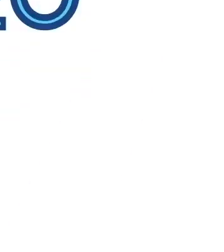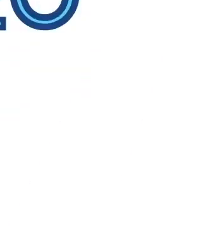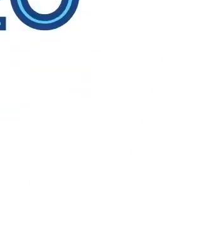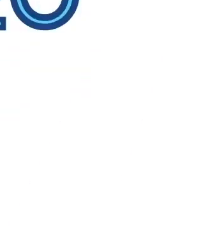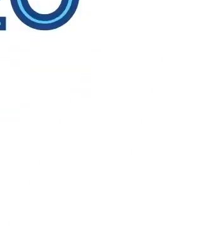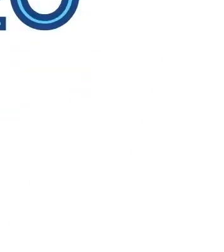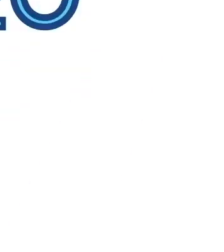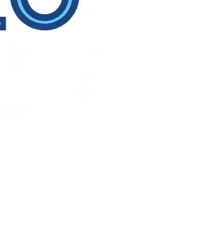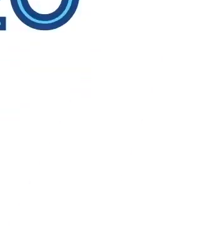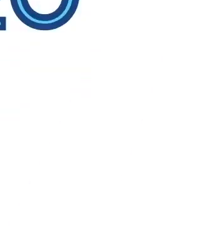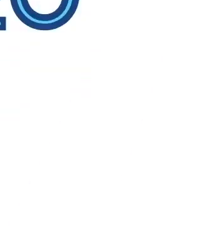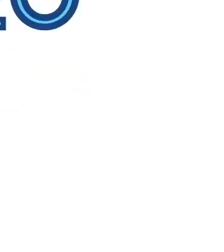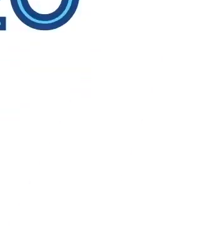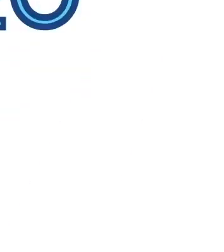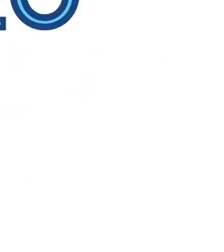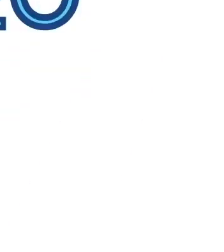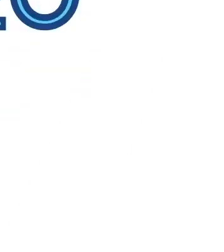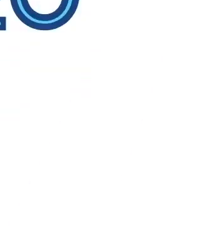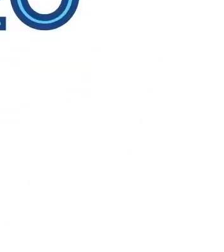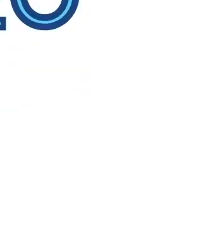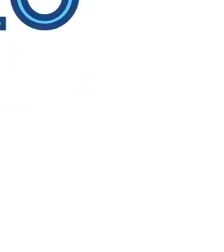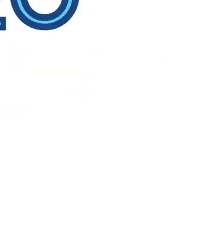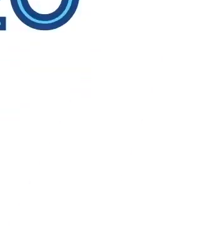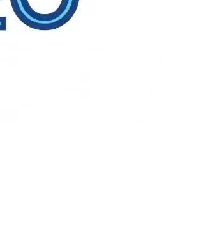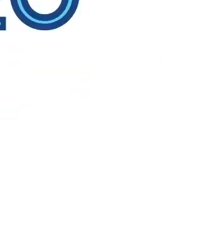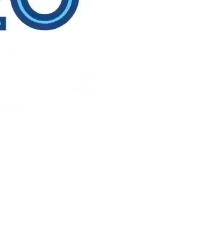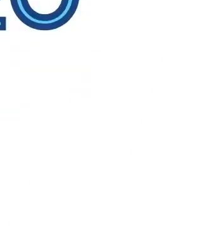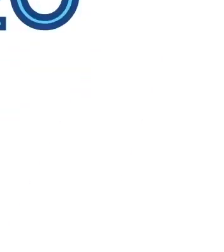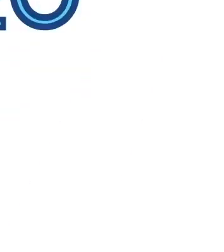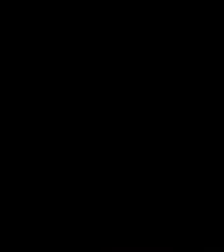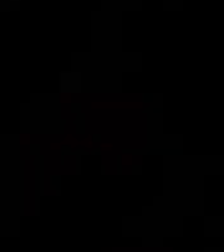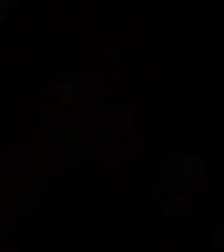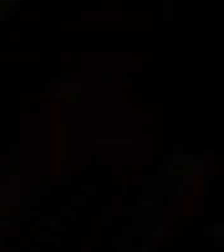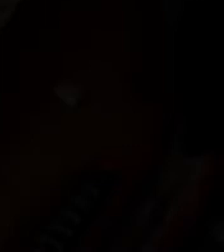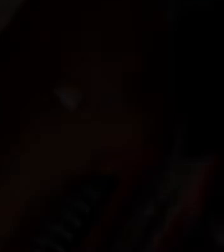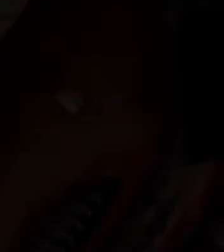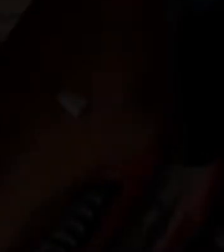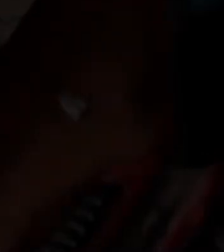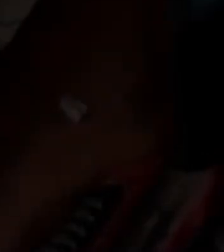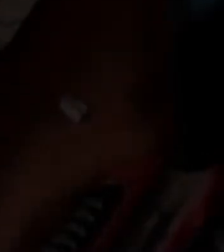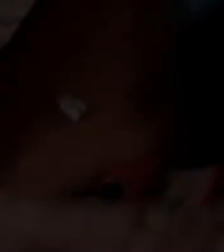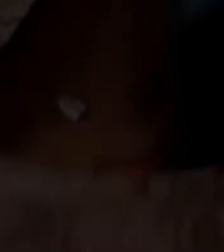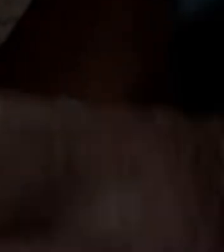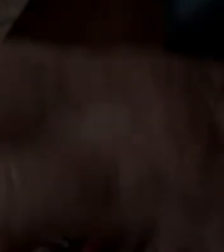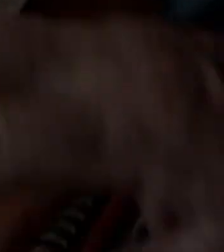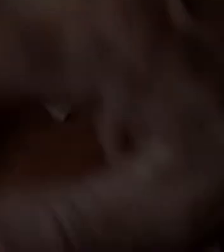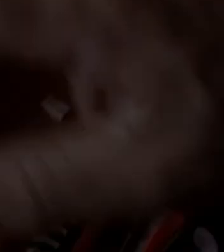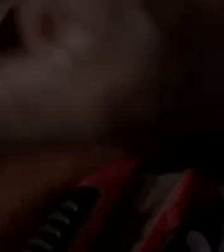Instituto Latinoamérica, 20 anos de cultura, ciência e tecnologia.